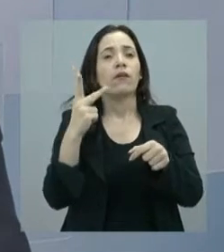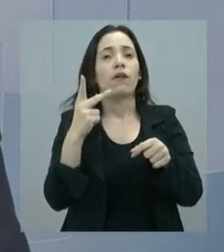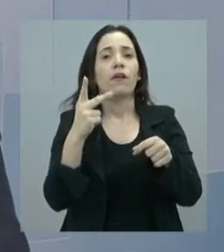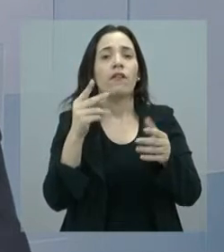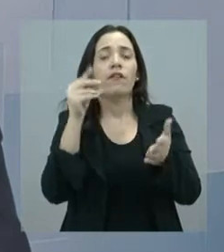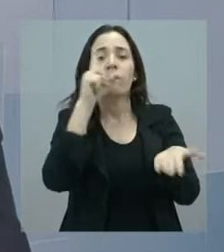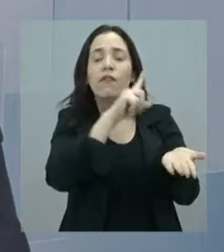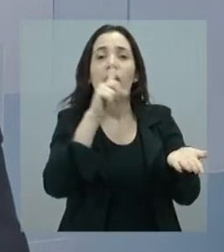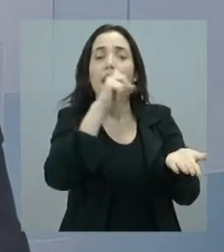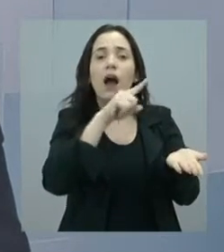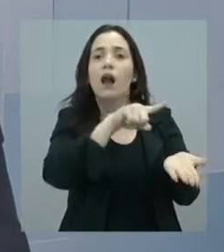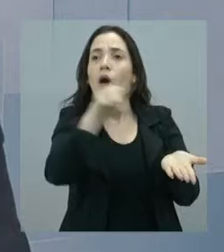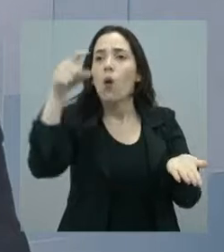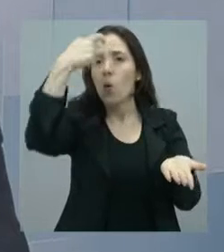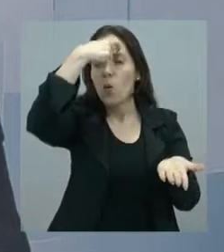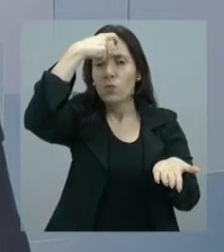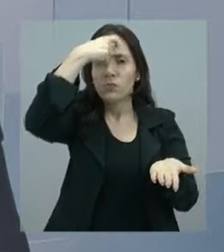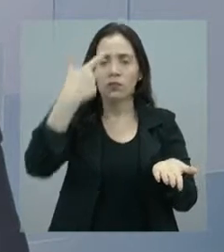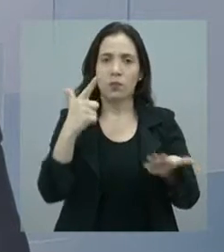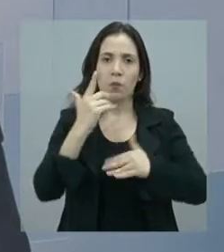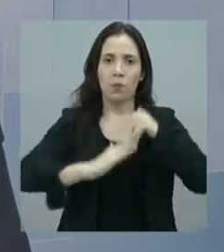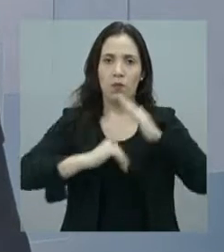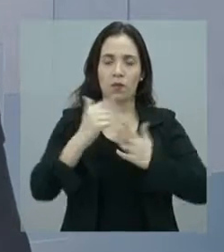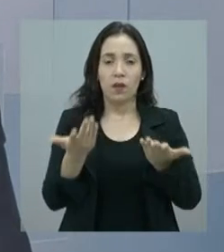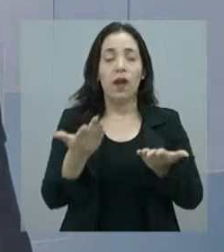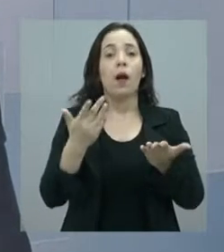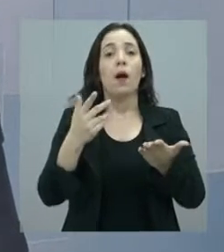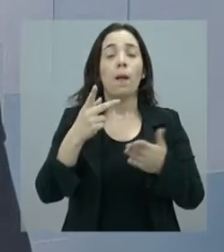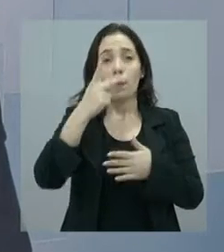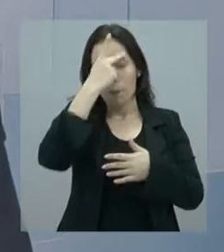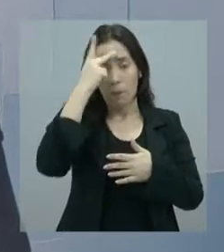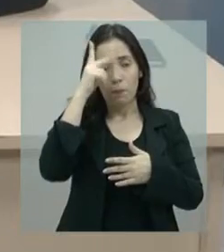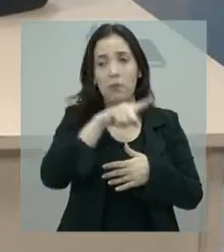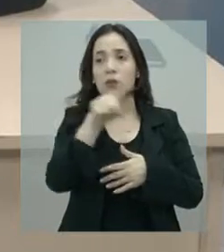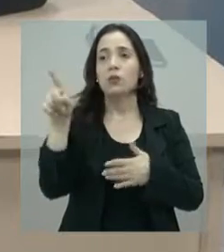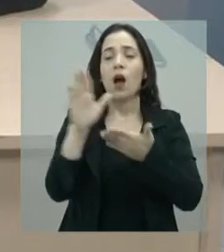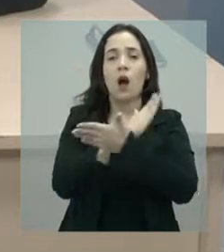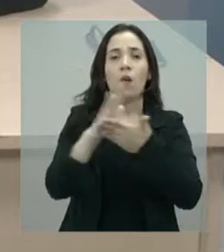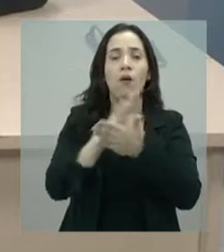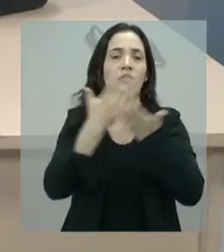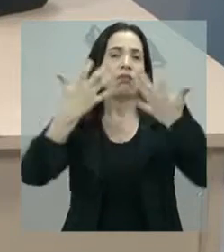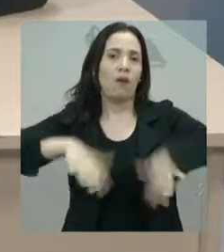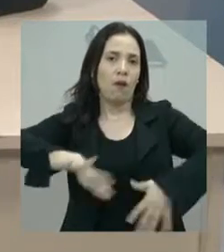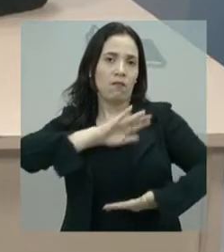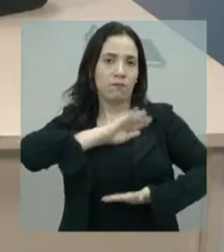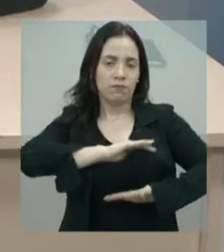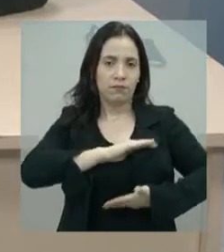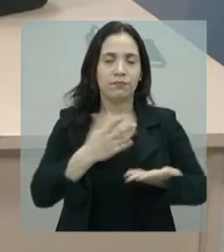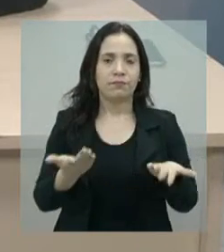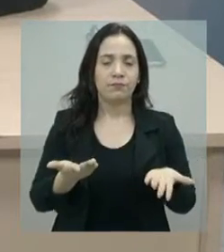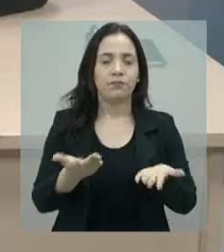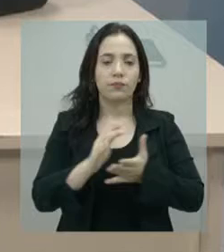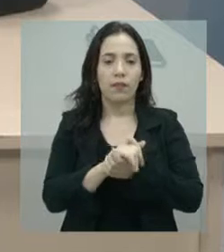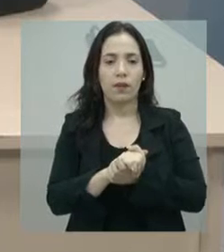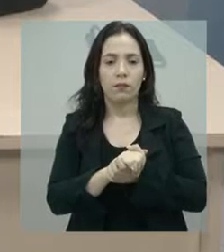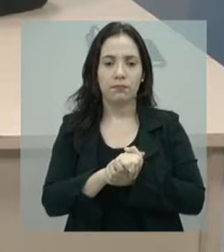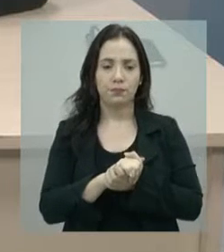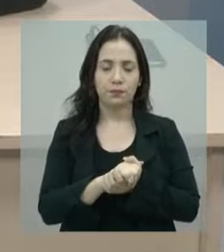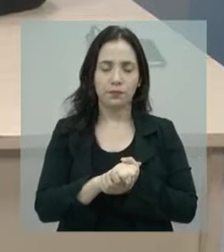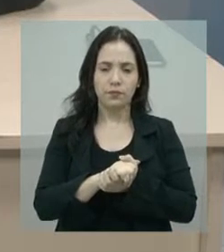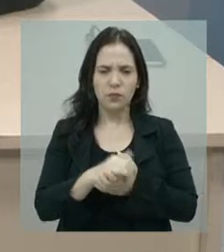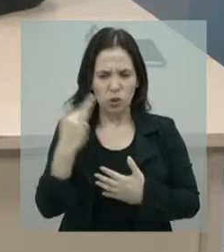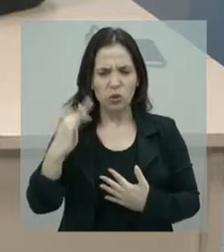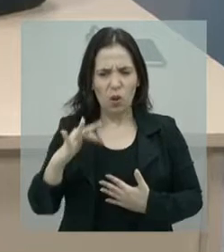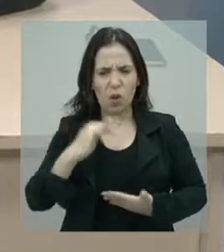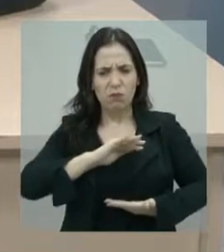da consciência das pessoas. Algumas pessoas ainda não querem fazer mamografia. Né? Tem uma coisa cultural ainda. É dolorido, né,